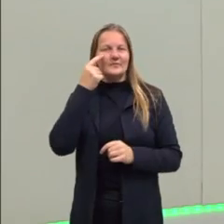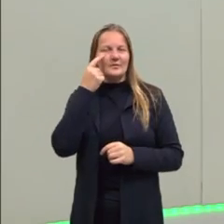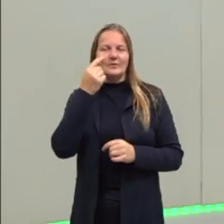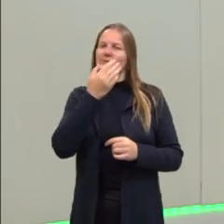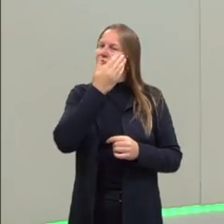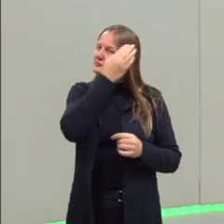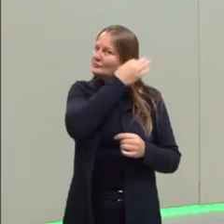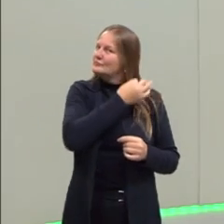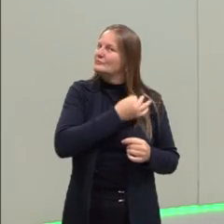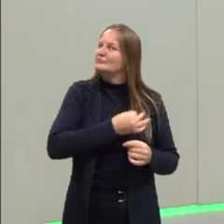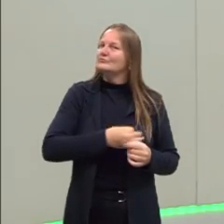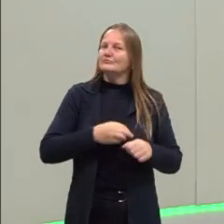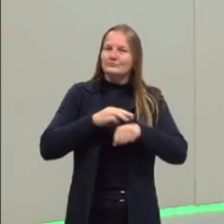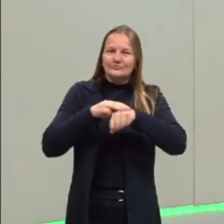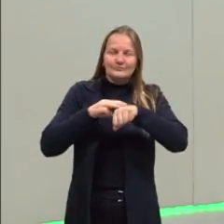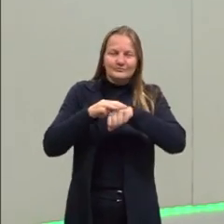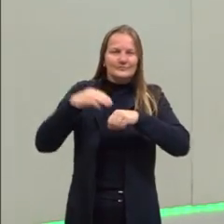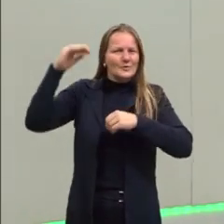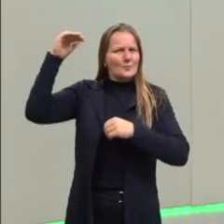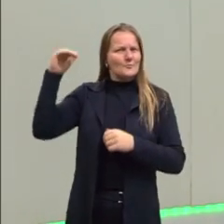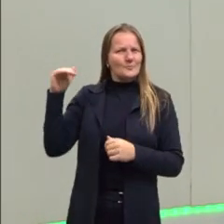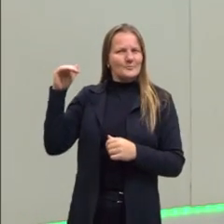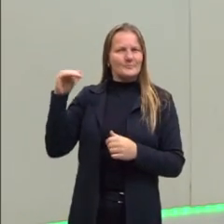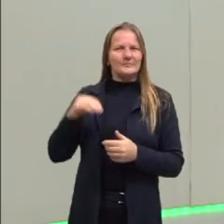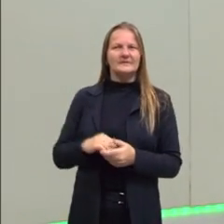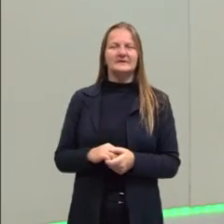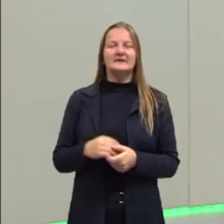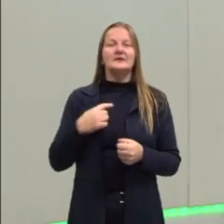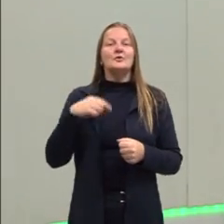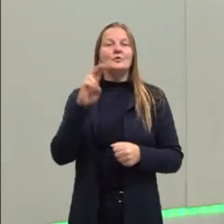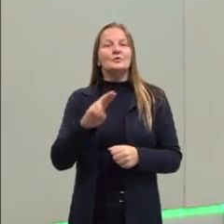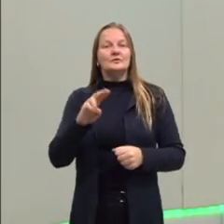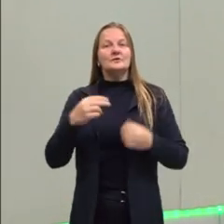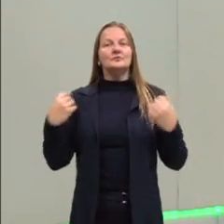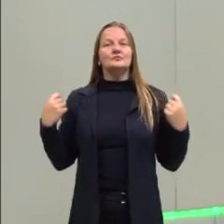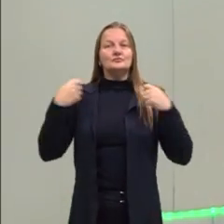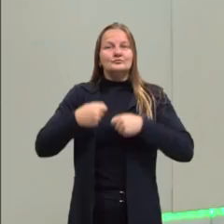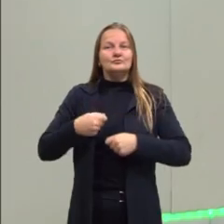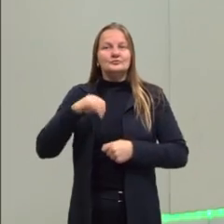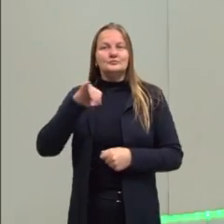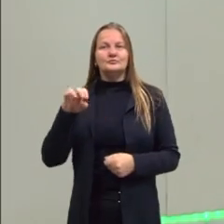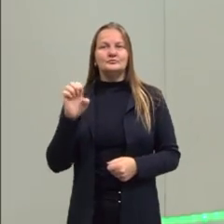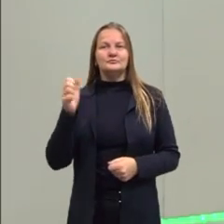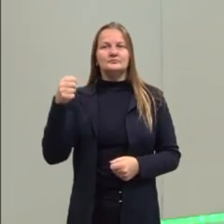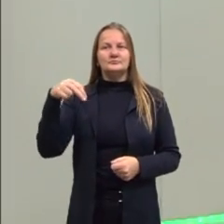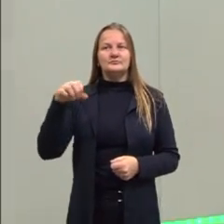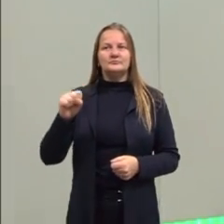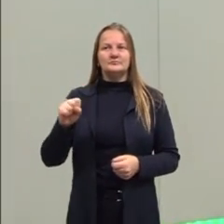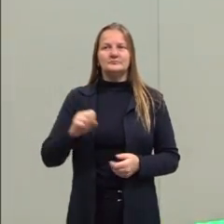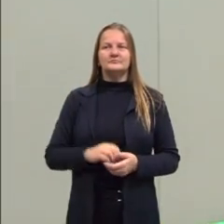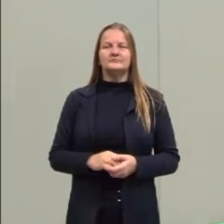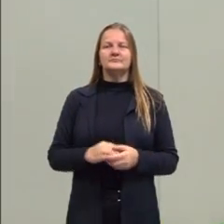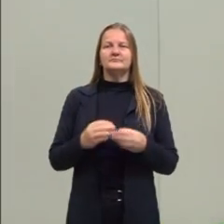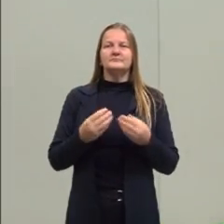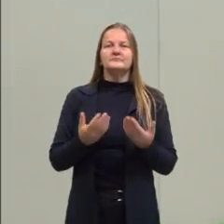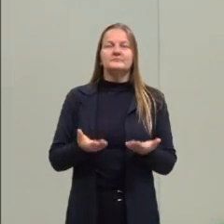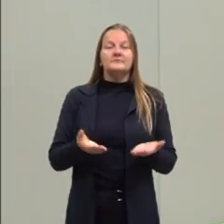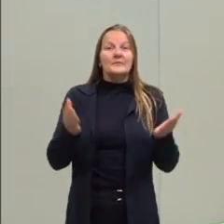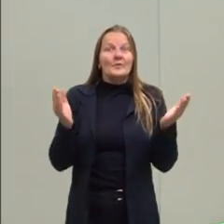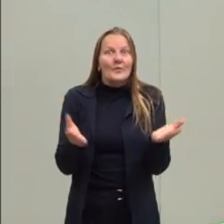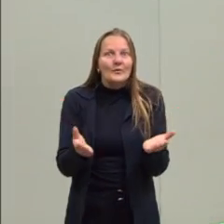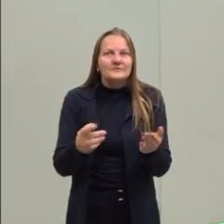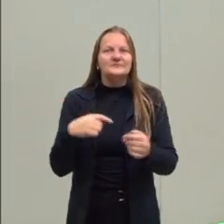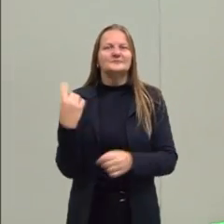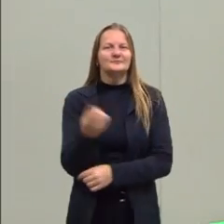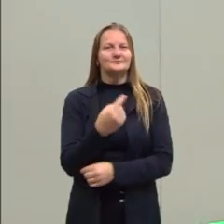e cabelos castanhos estatura baixa e Estou vestindo uma jaqueta jeans para pelos e Ada hoje nós iremos